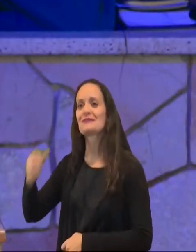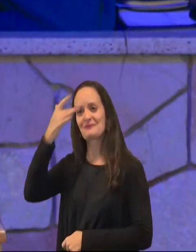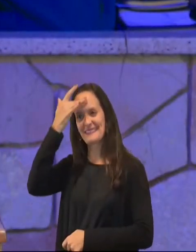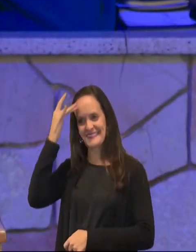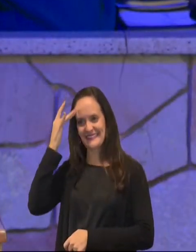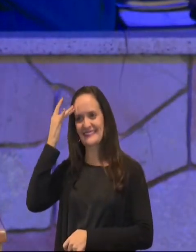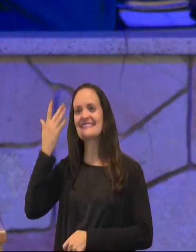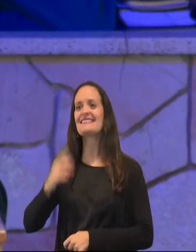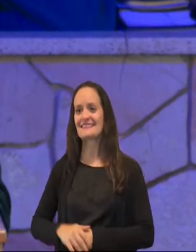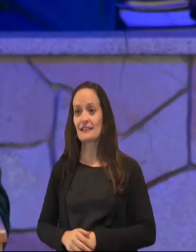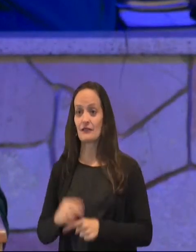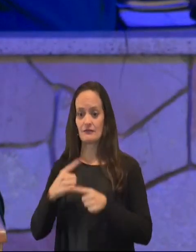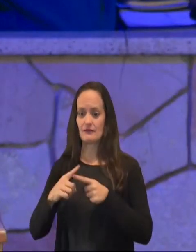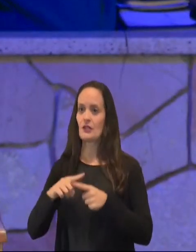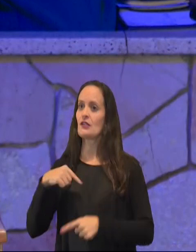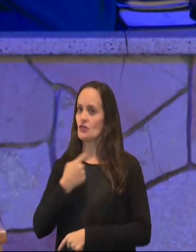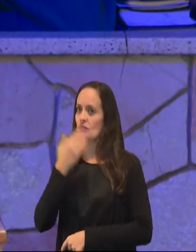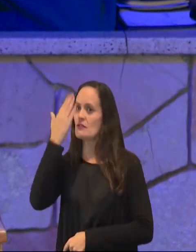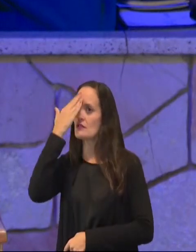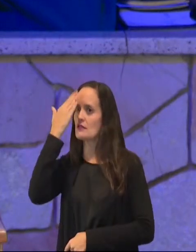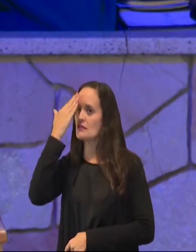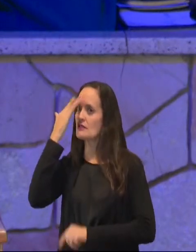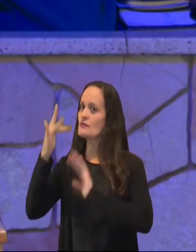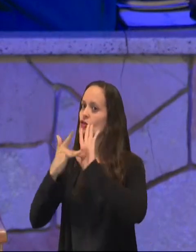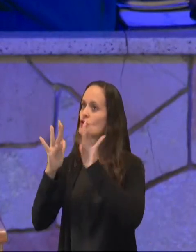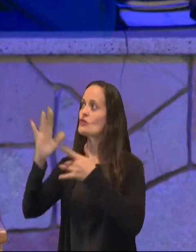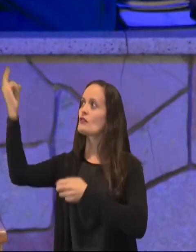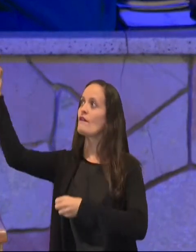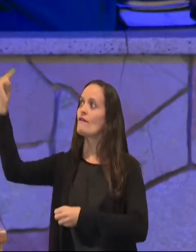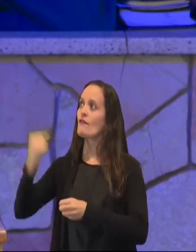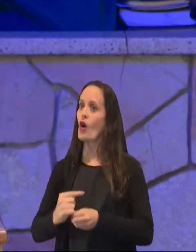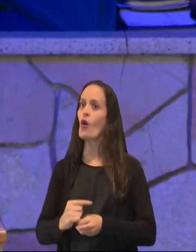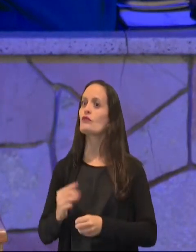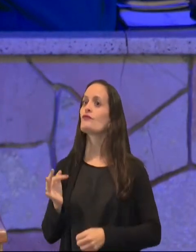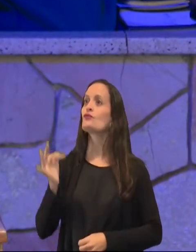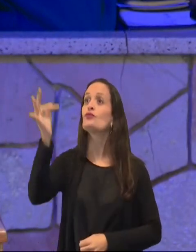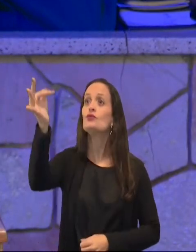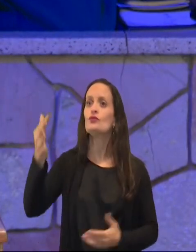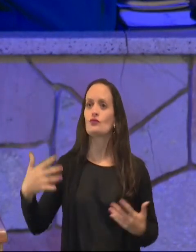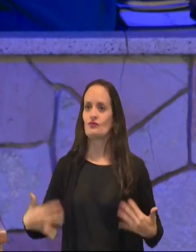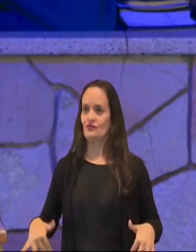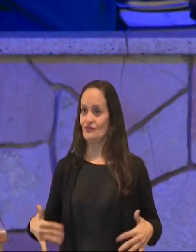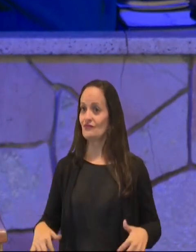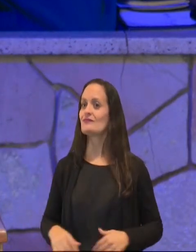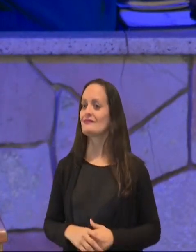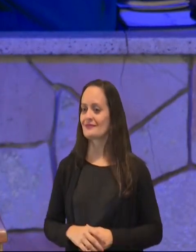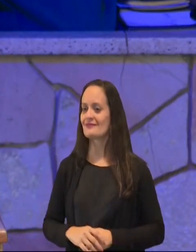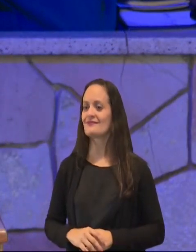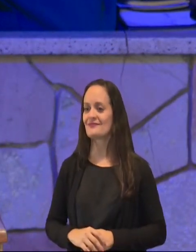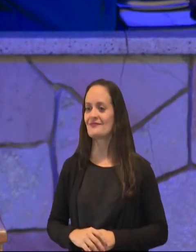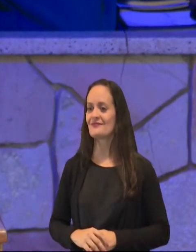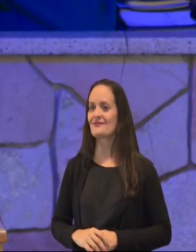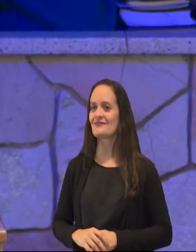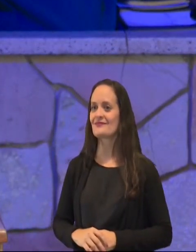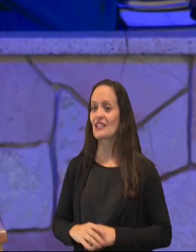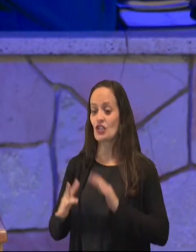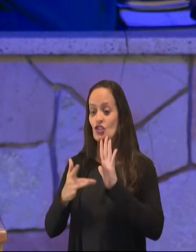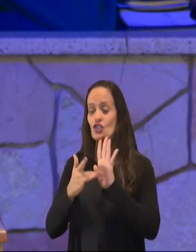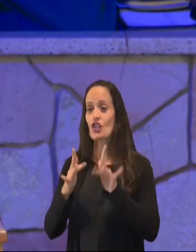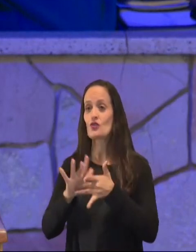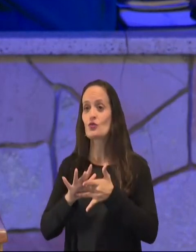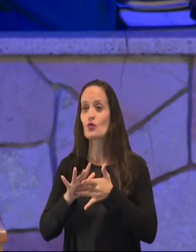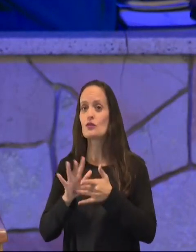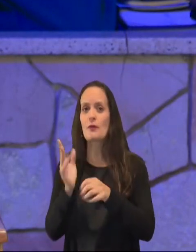voltando. Ele é o Senhor que manda o próprio filho para a vinha, para resgatar aqueles que